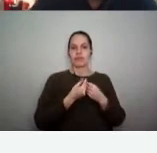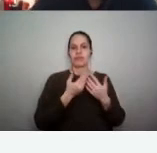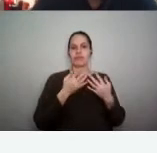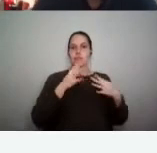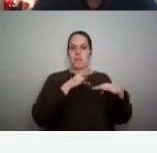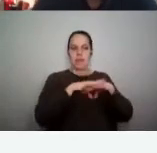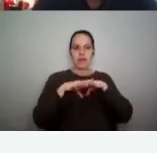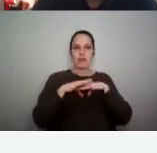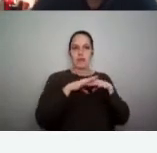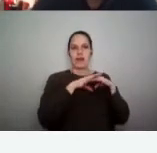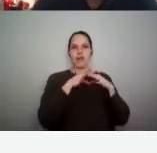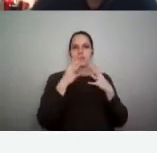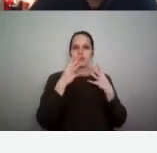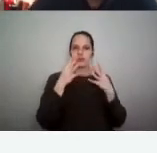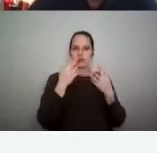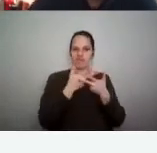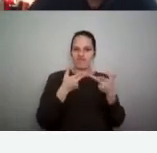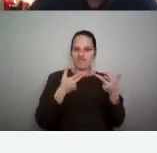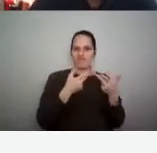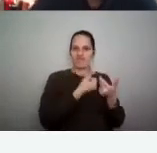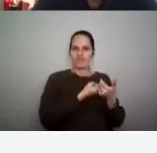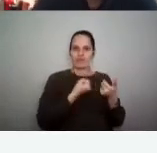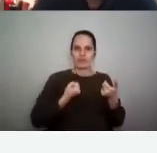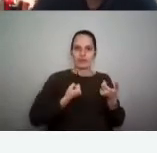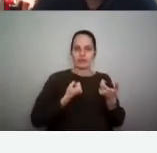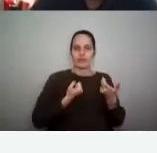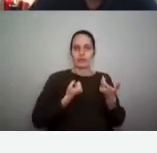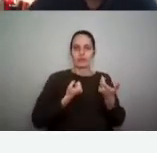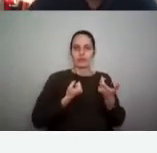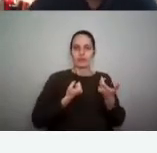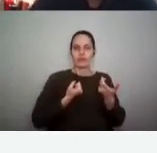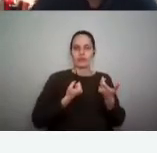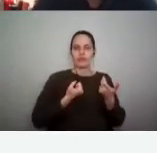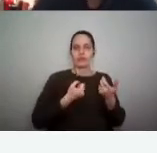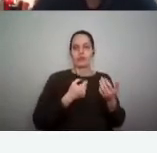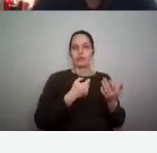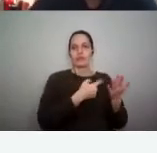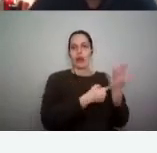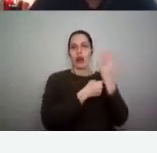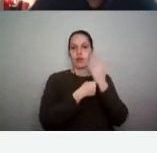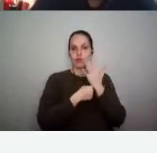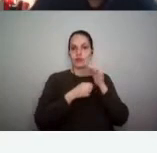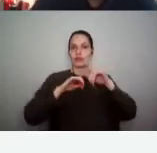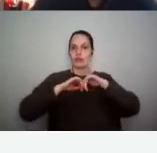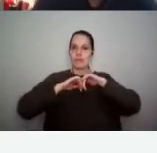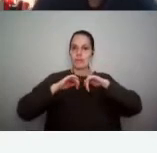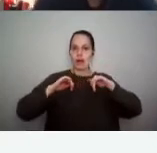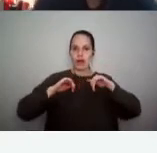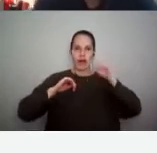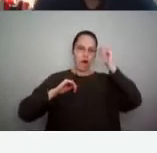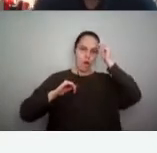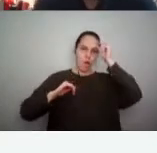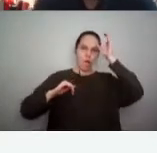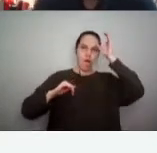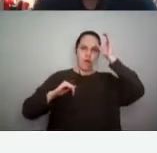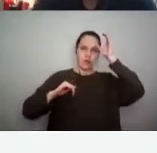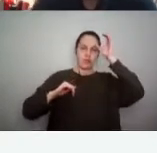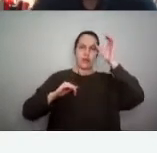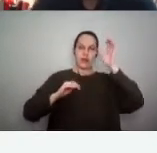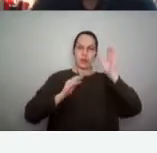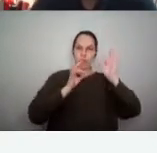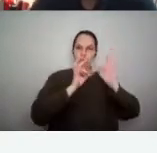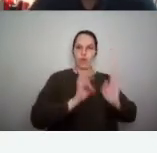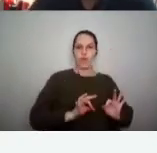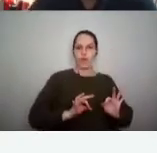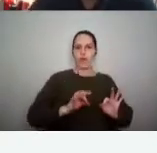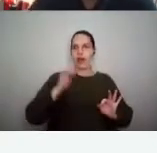observação que separa, digamos assim, imaginação e conhecimento, né? Porque conhecimento é alguma coisa